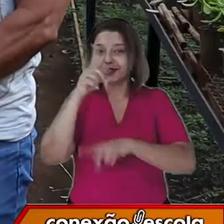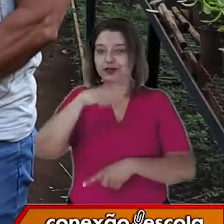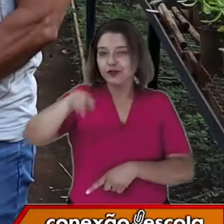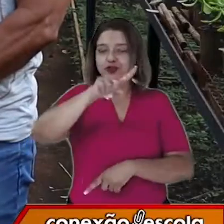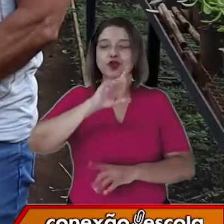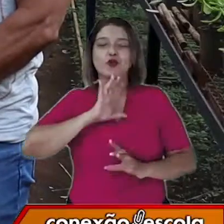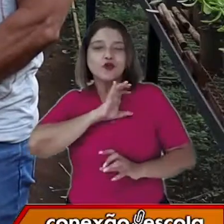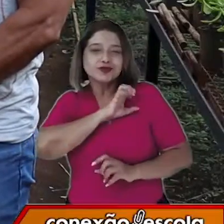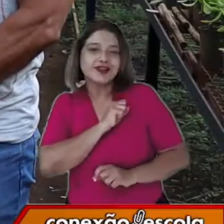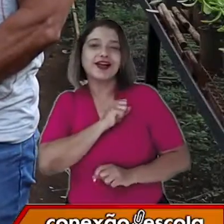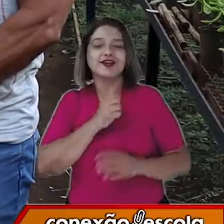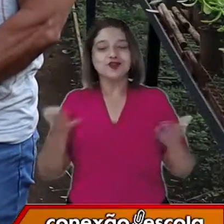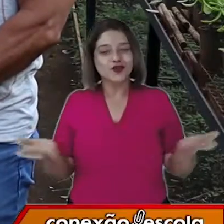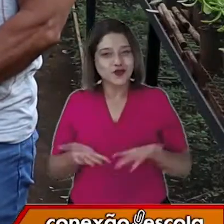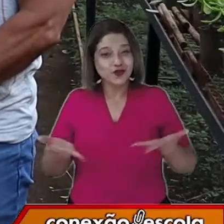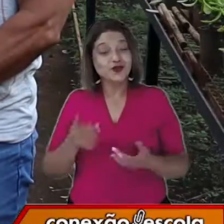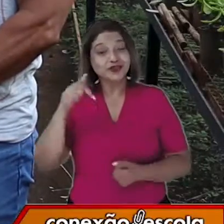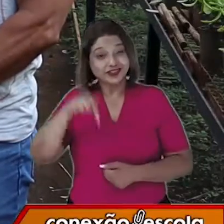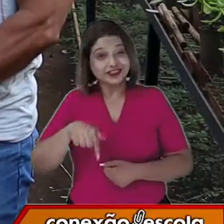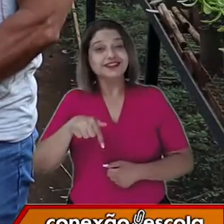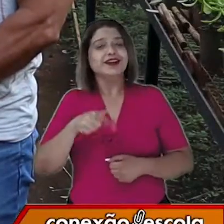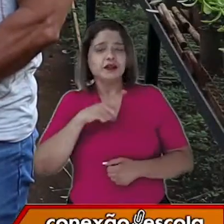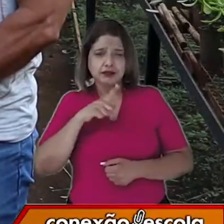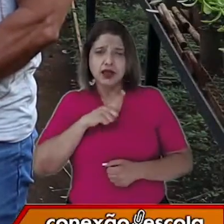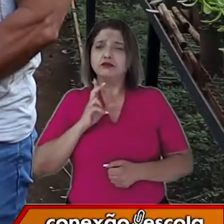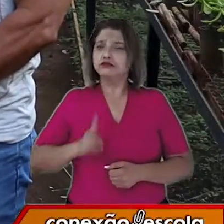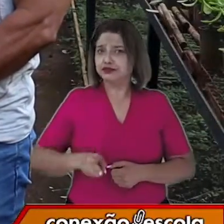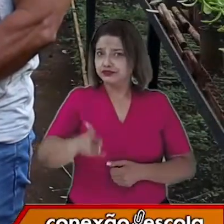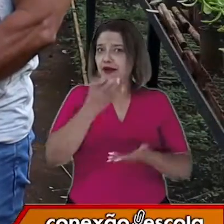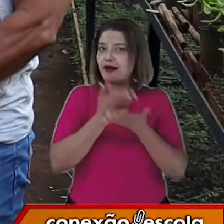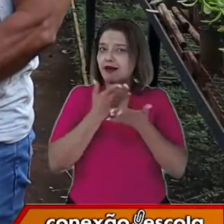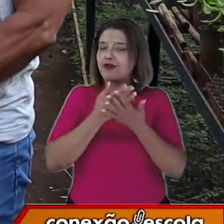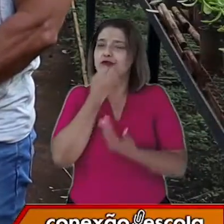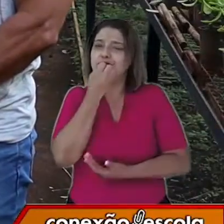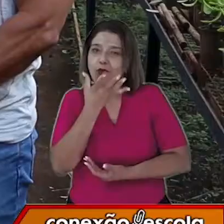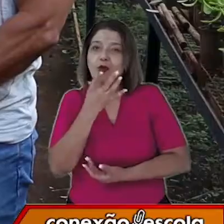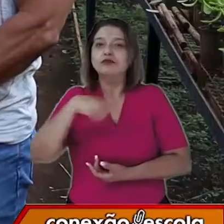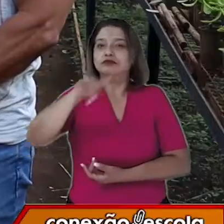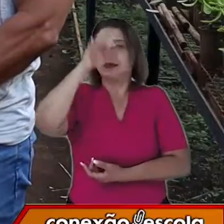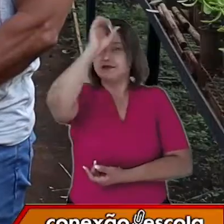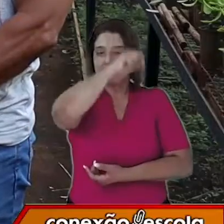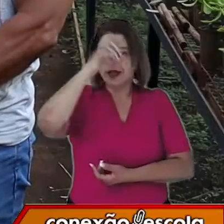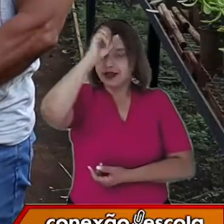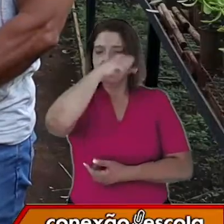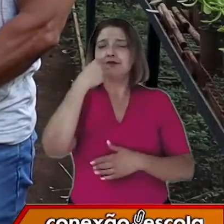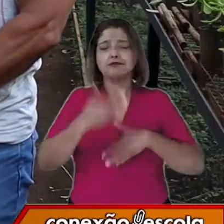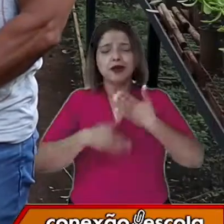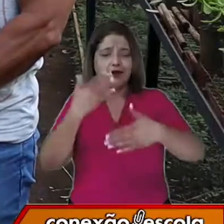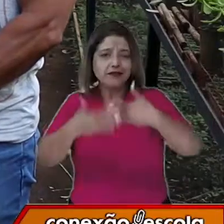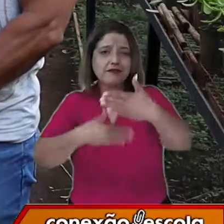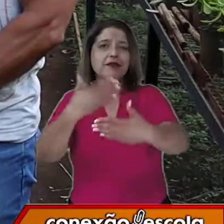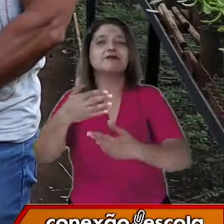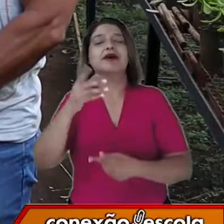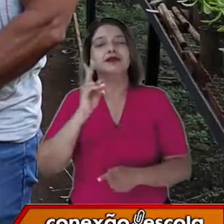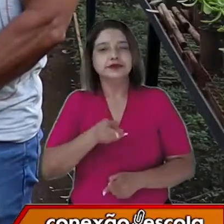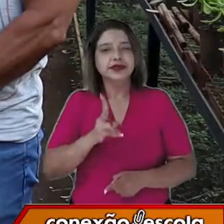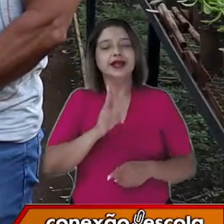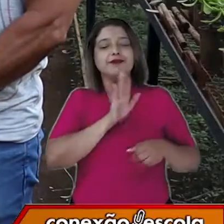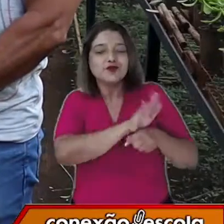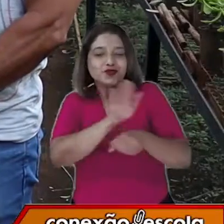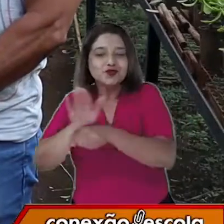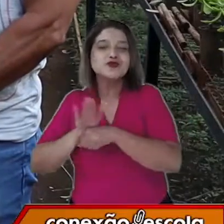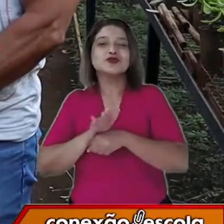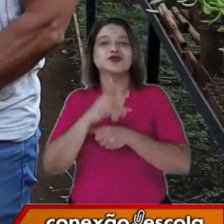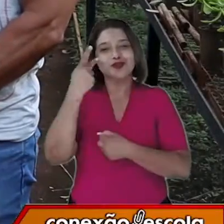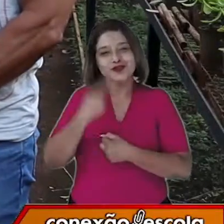você tenha curtido. E, gente, vem muita coisa boa ainda. E a gente tem muito para aprender cada dia mais para preservar melhor